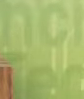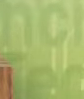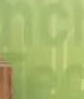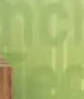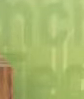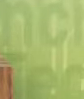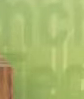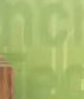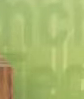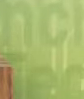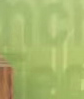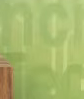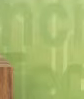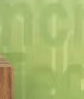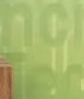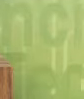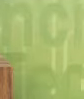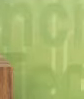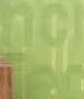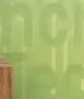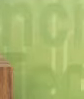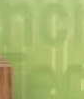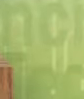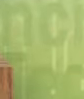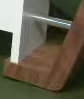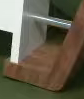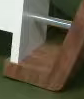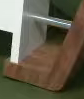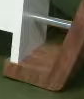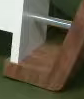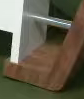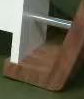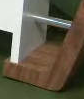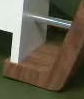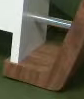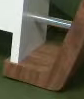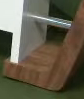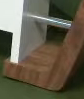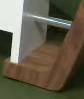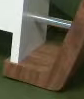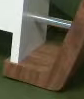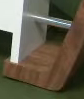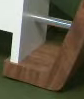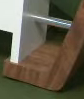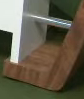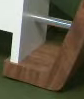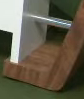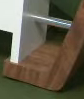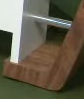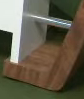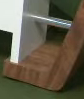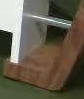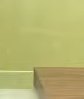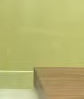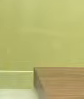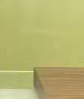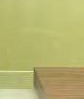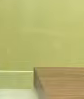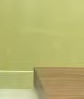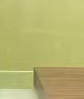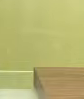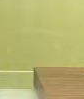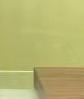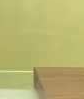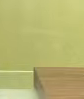na página 92 e 93, nós já temos atividades sobre isso. Isso, tem lá, então é bom vocês depois